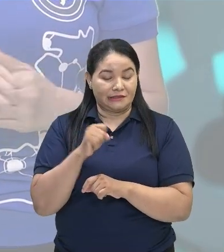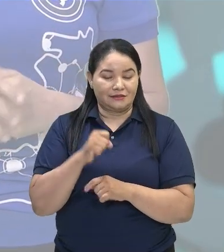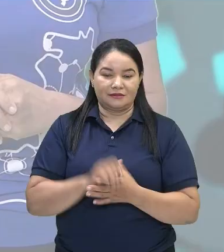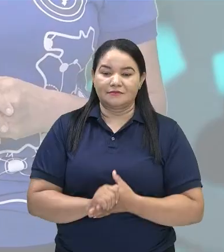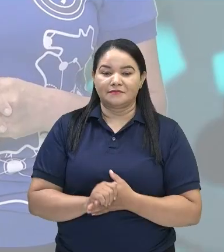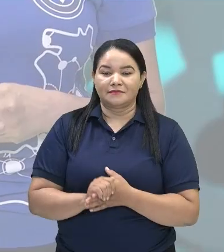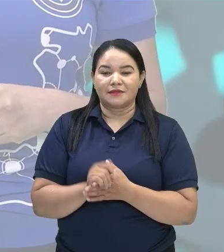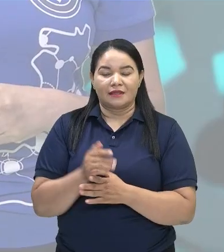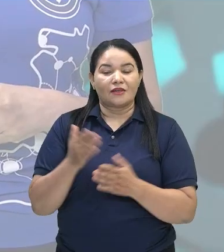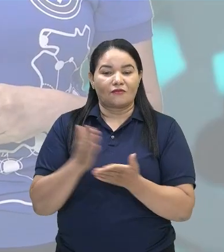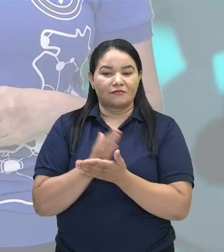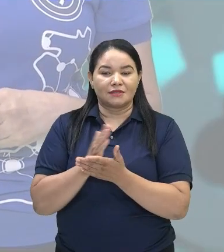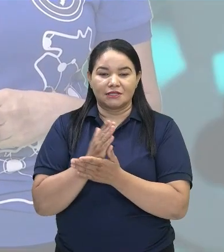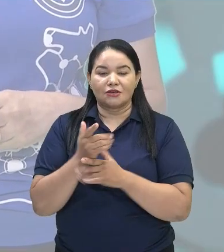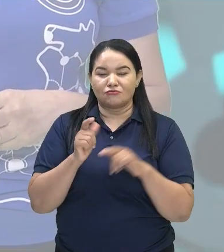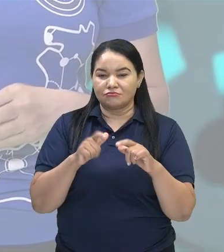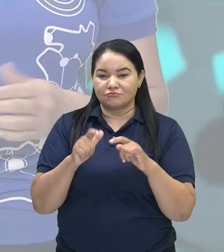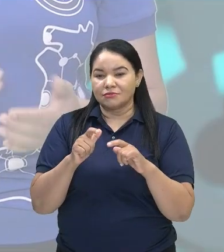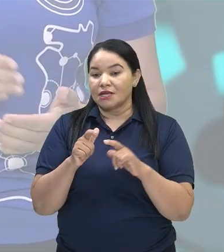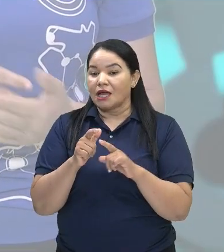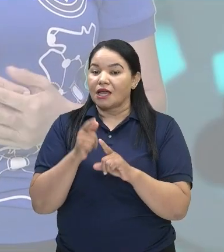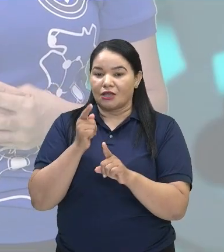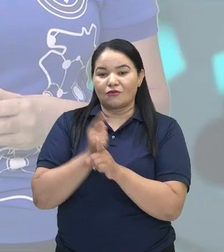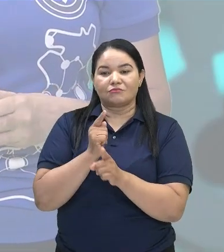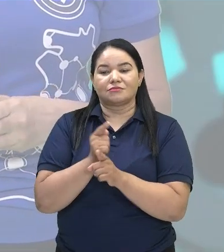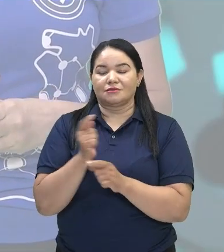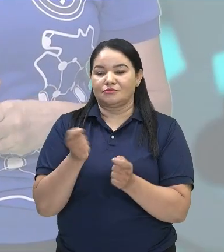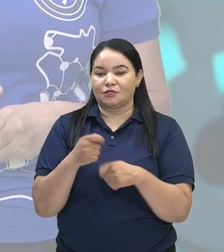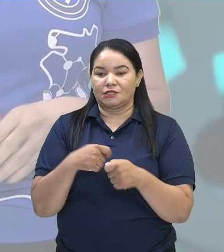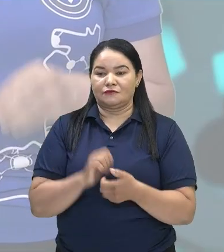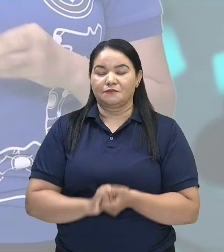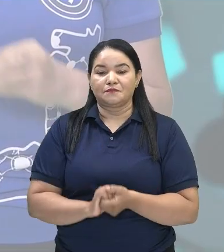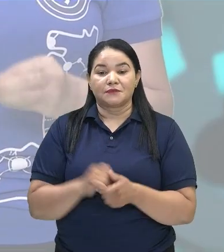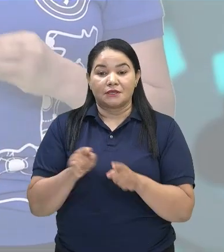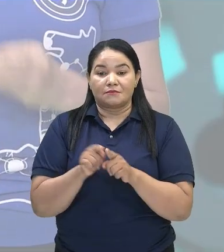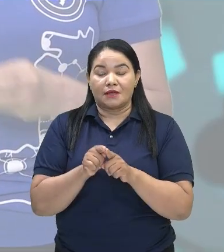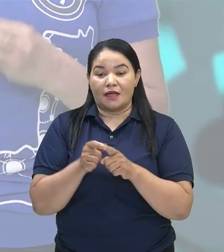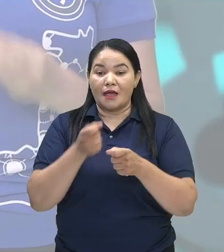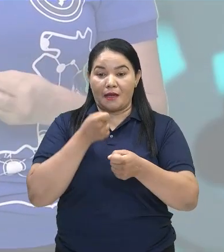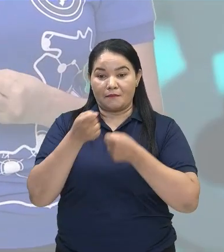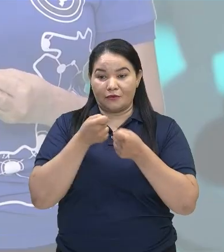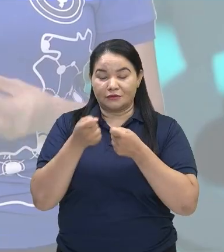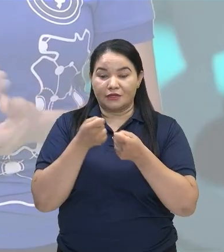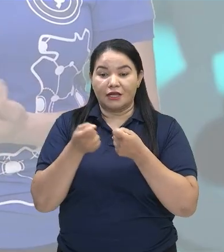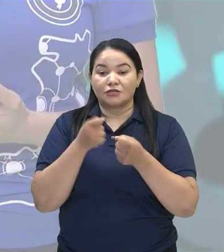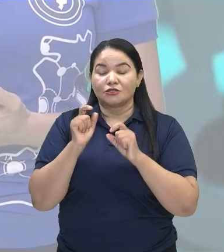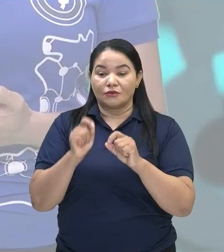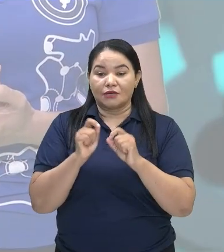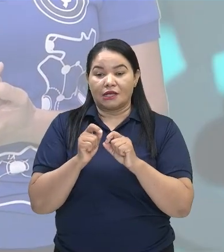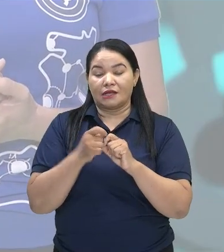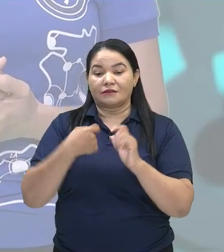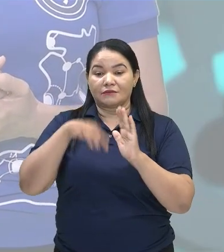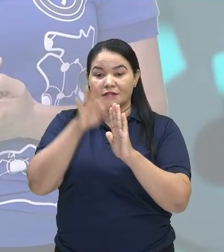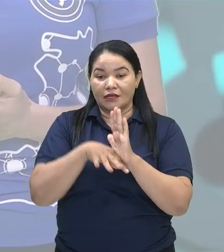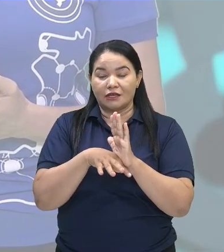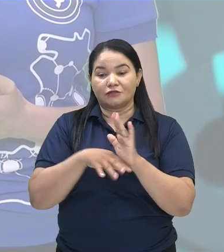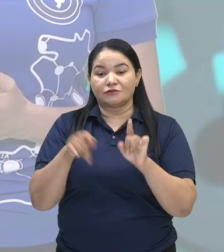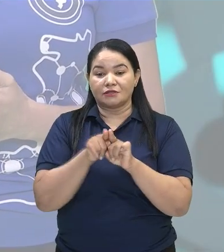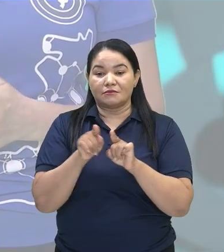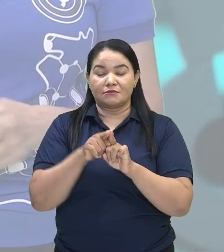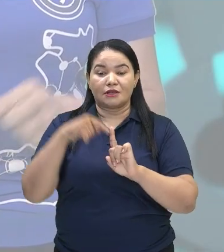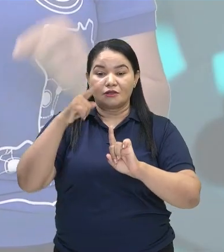pode encontrar em alguns lugares. Então a reportagem tem os aspectos textuais, né, desse tipo